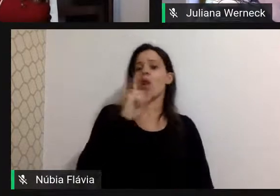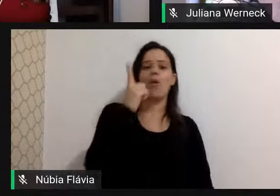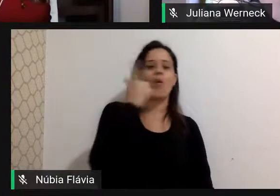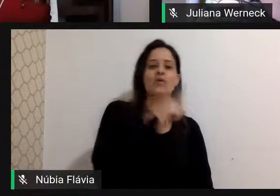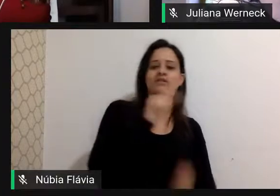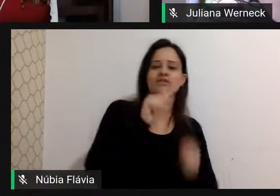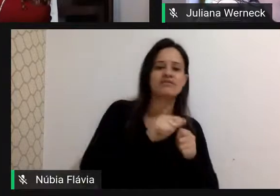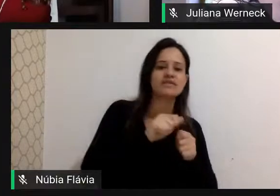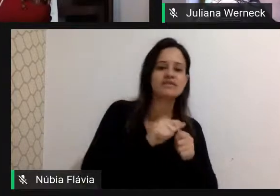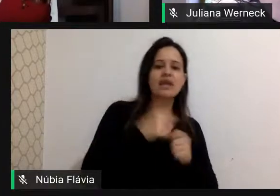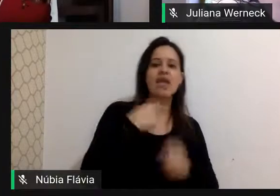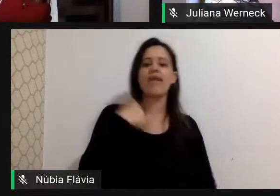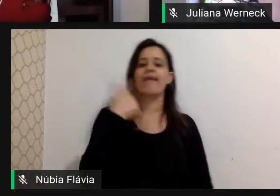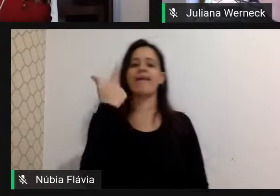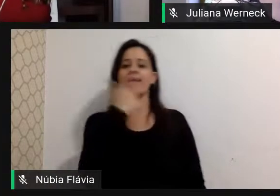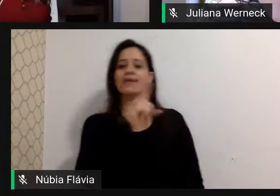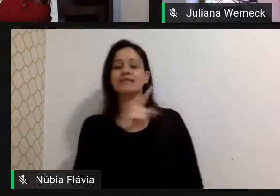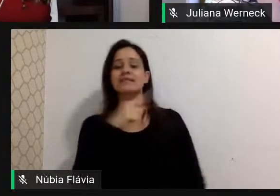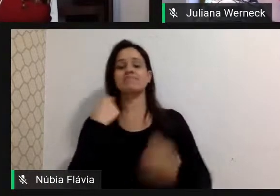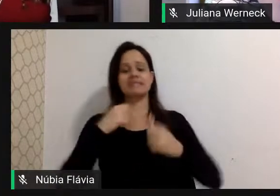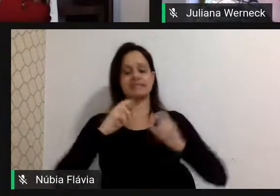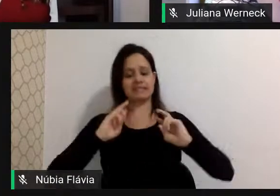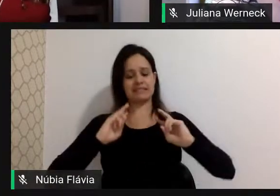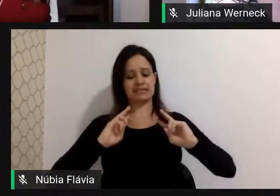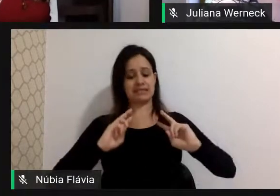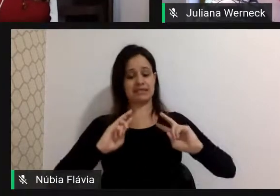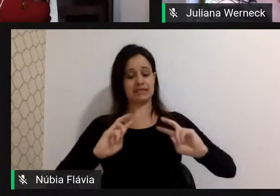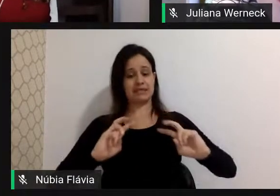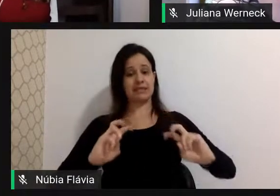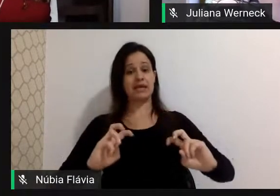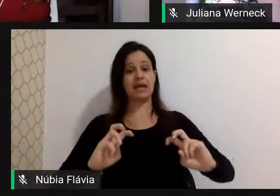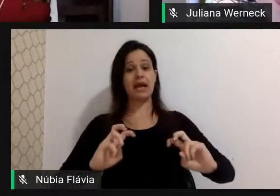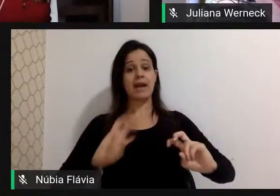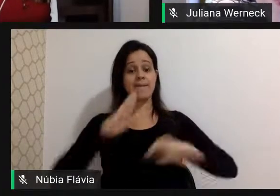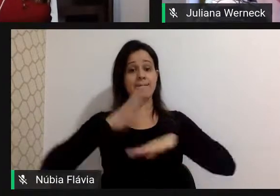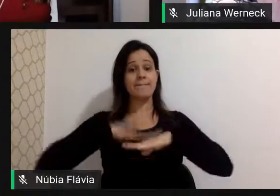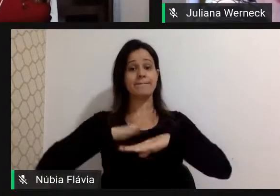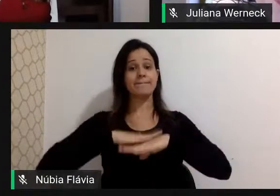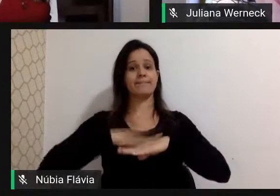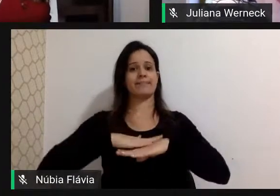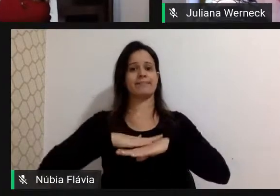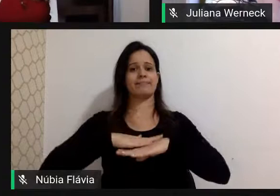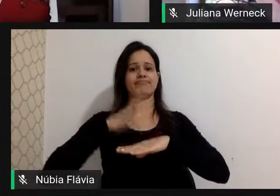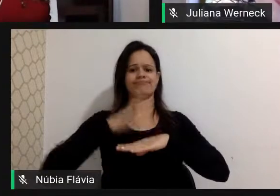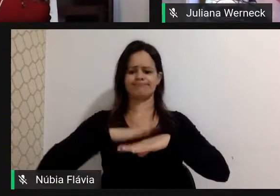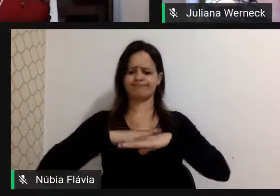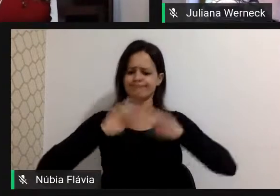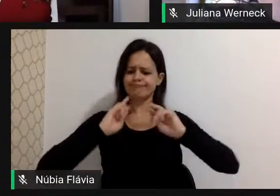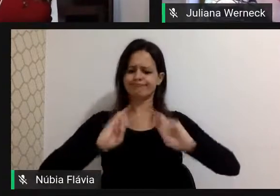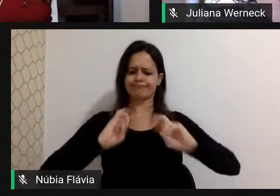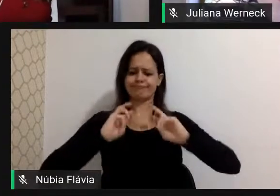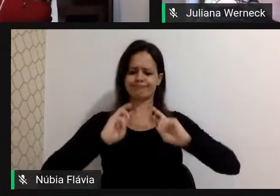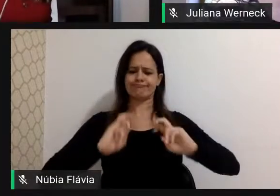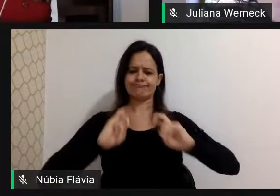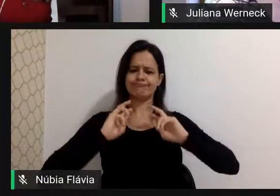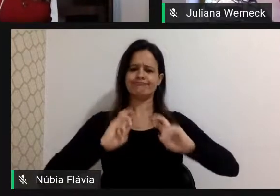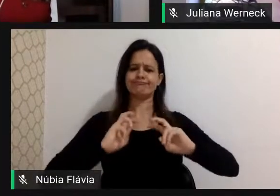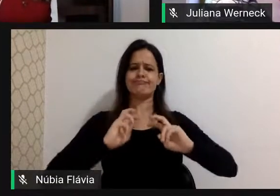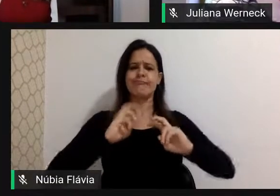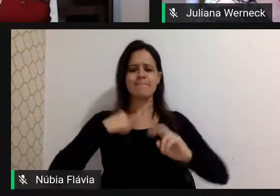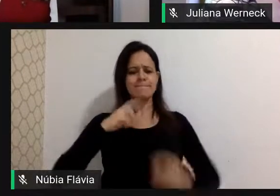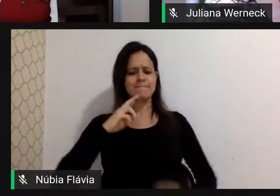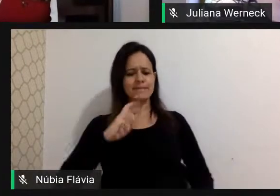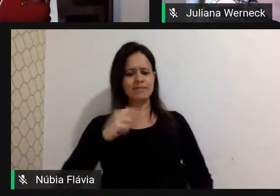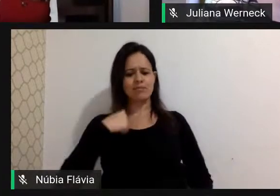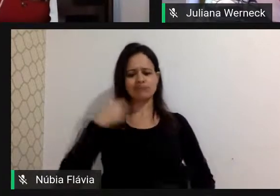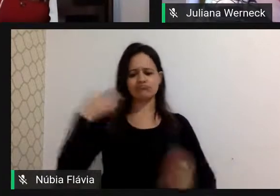física. Tem muito mais relação com a percepção que a gente tem de quem a gente é. Então, se você é uma pessoa que tem uma visão sobre